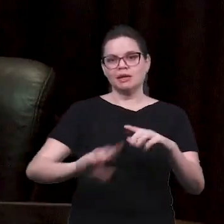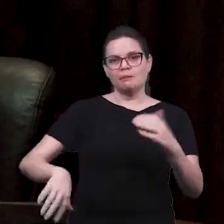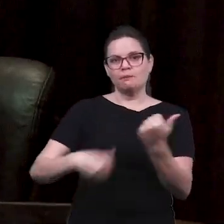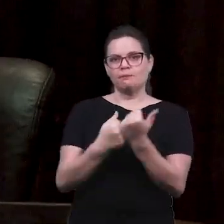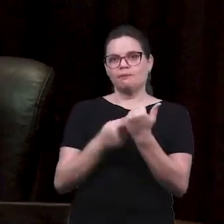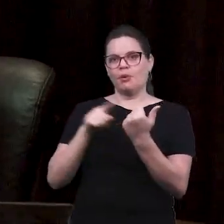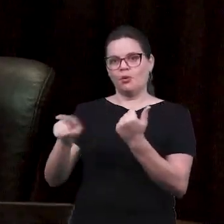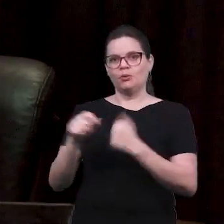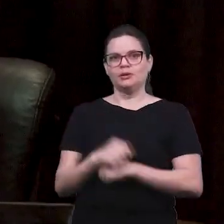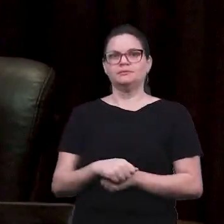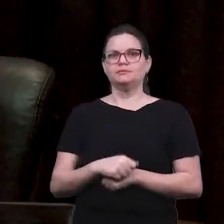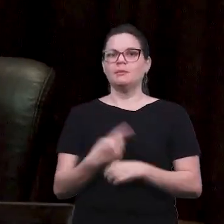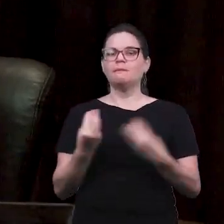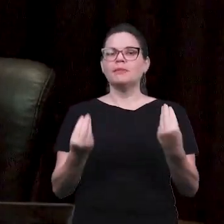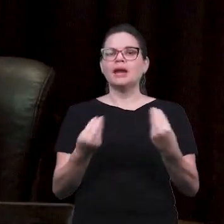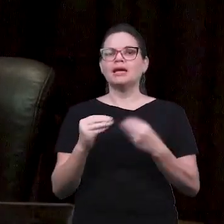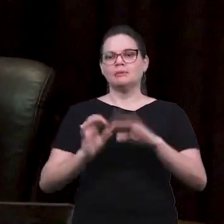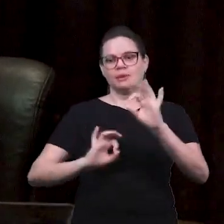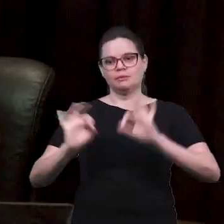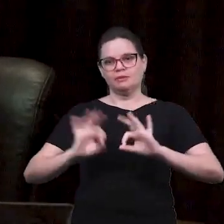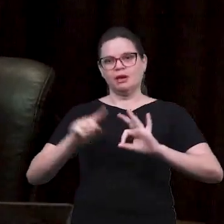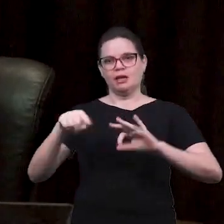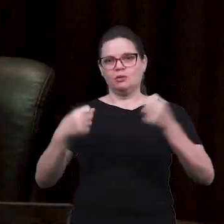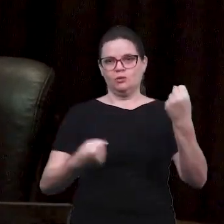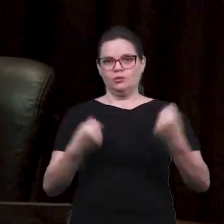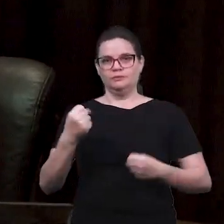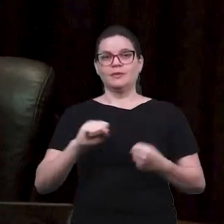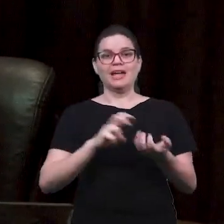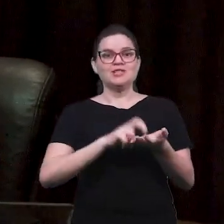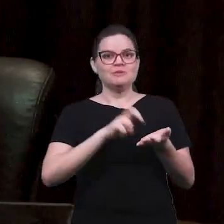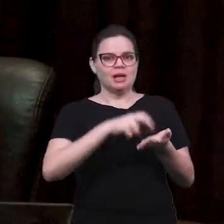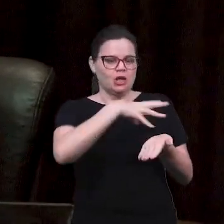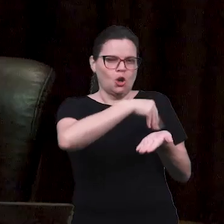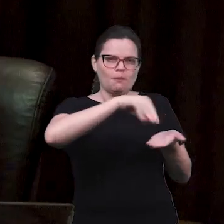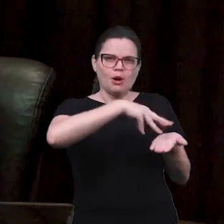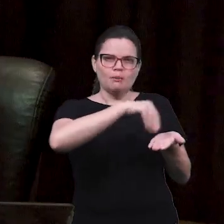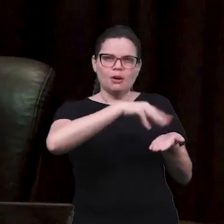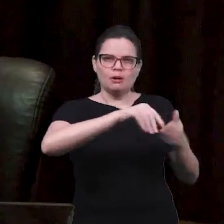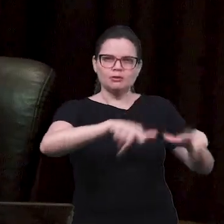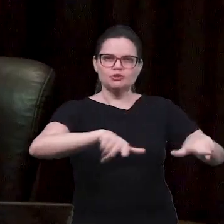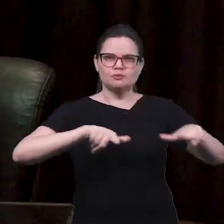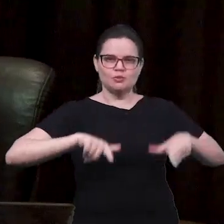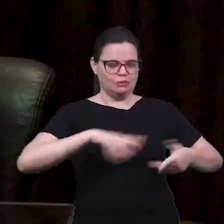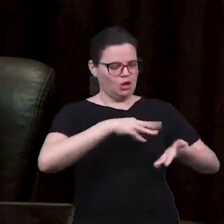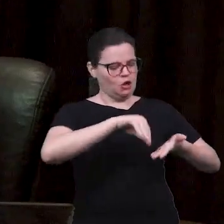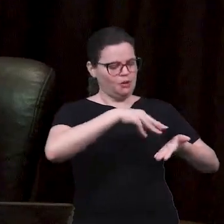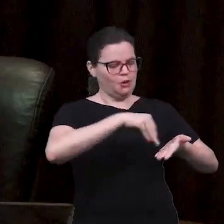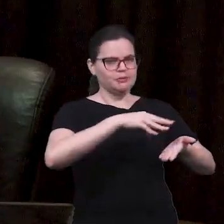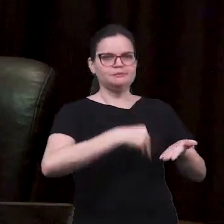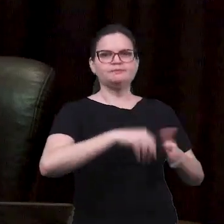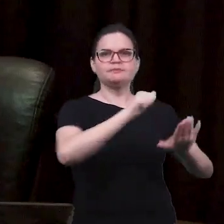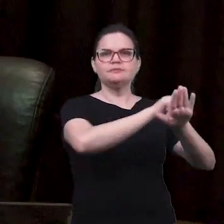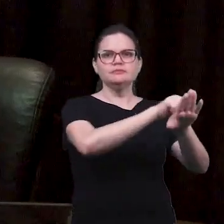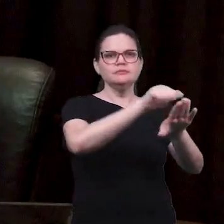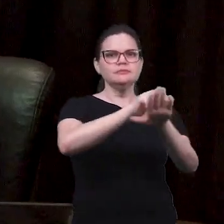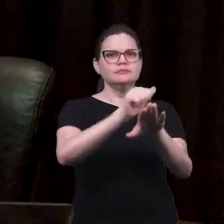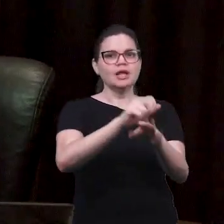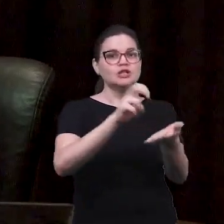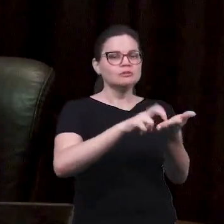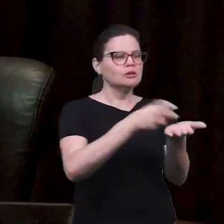os componentes para a montagem do carro. Ele saiu de manhã cedo e foi batendo de porta em